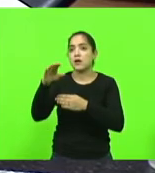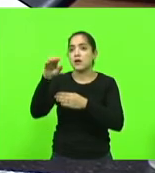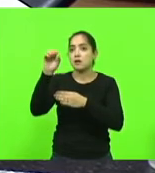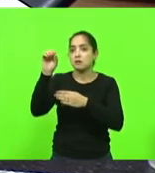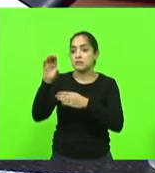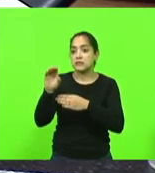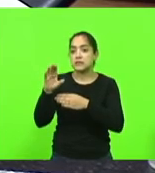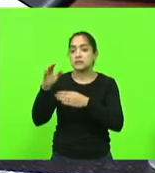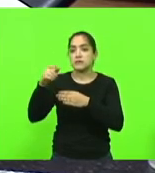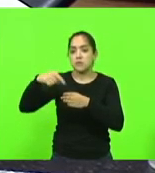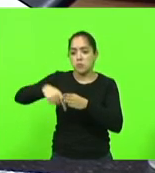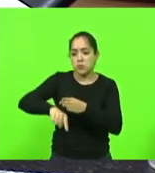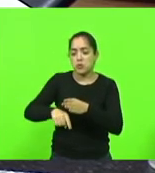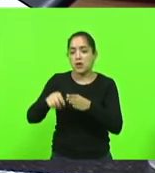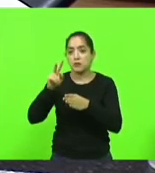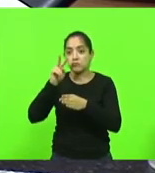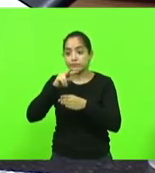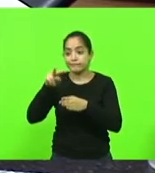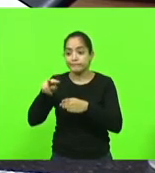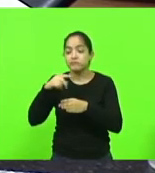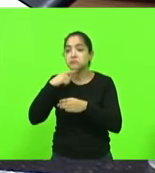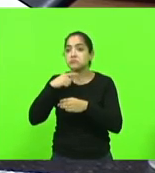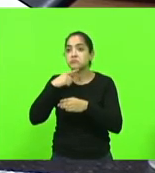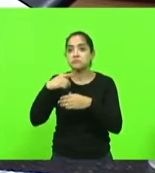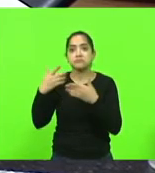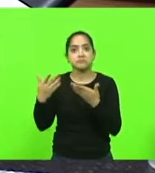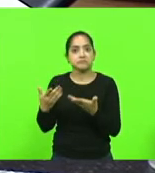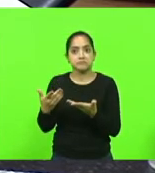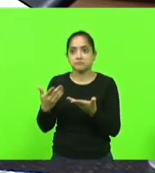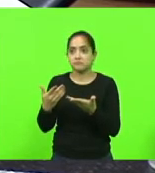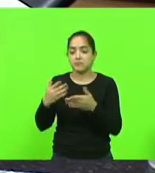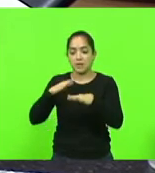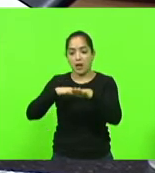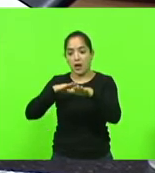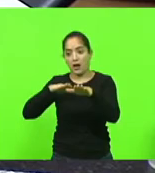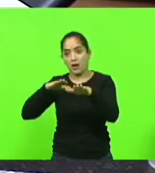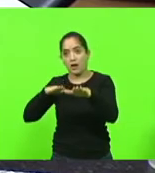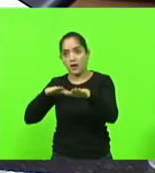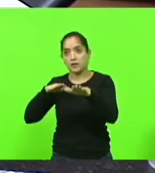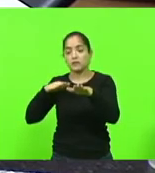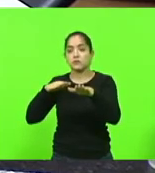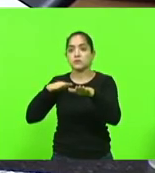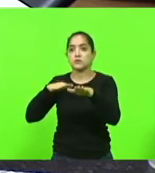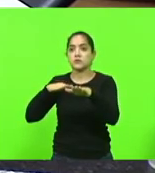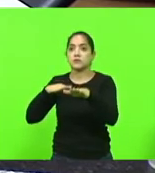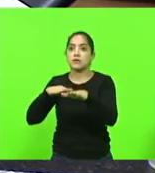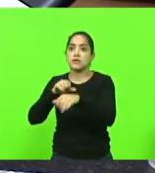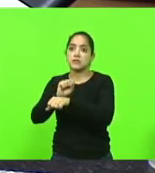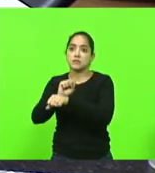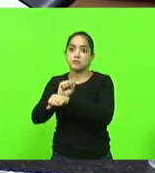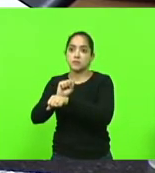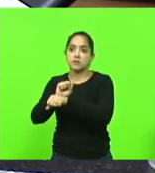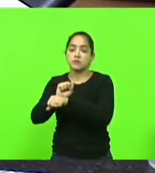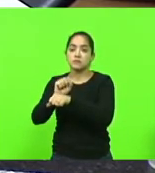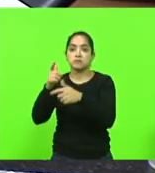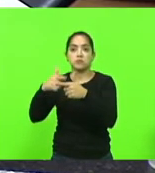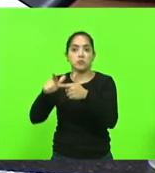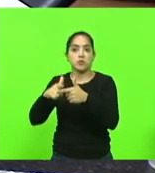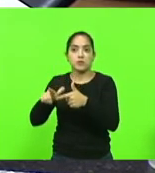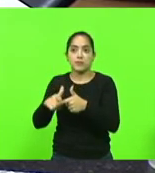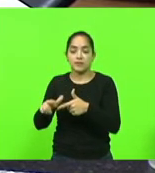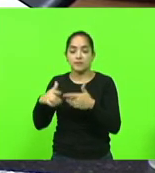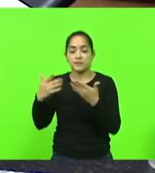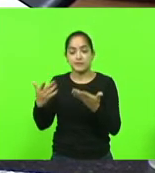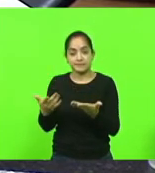os buracos, tu não enxerga as panelas, então são carros e carros na beira da pista justamente por defeitos, e